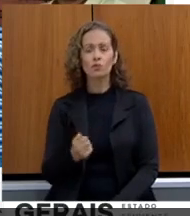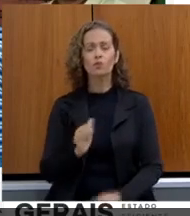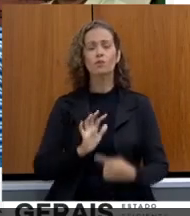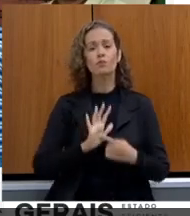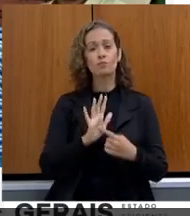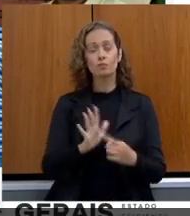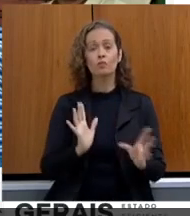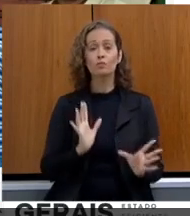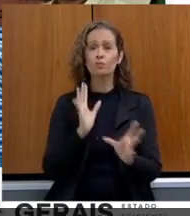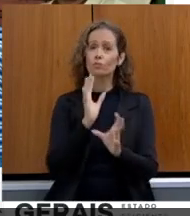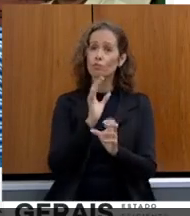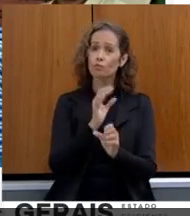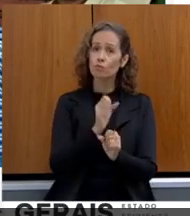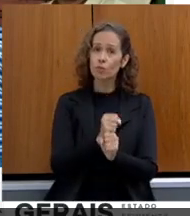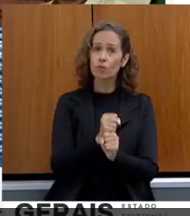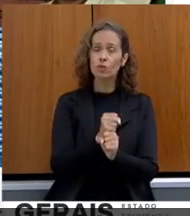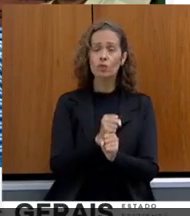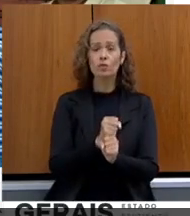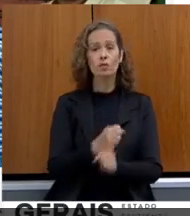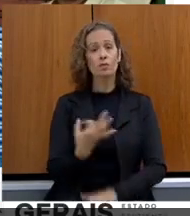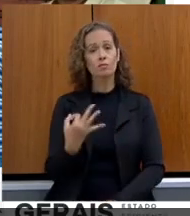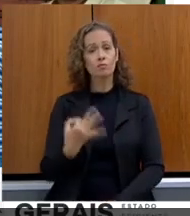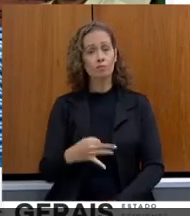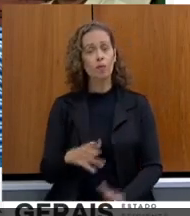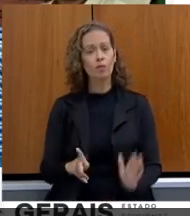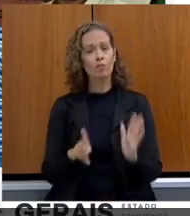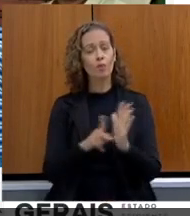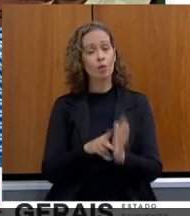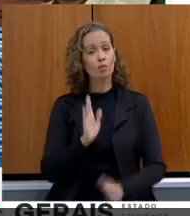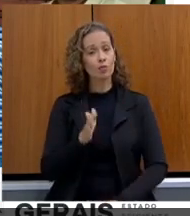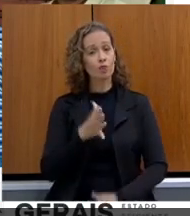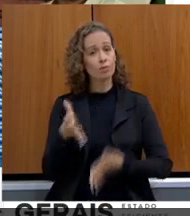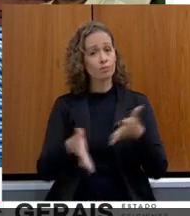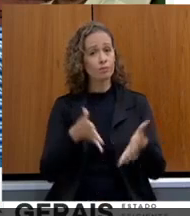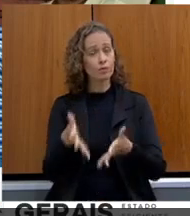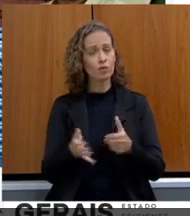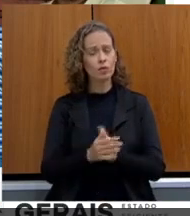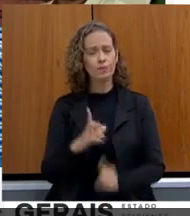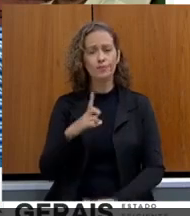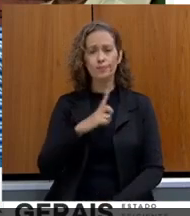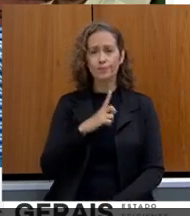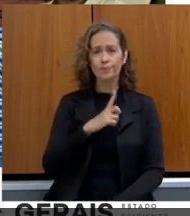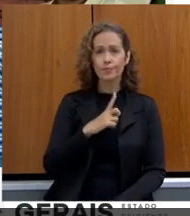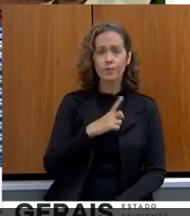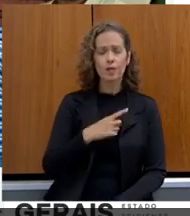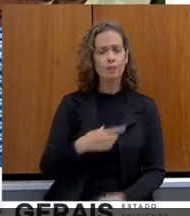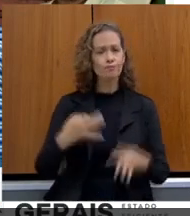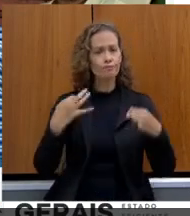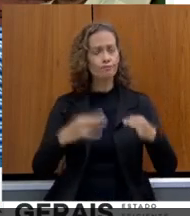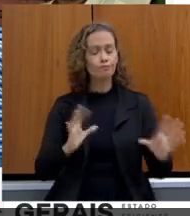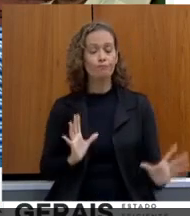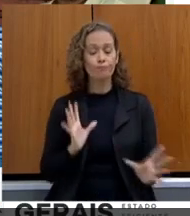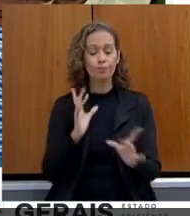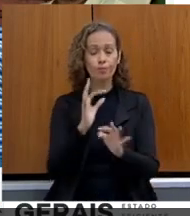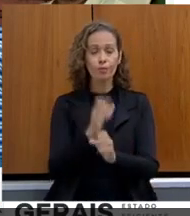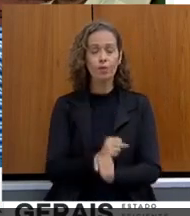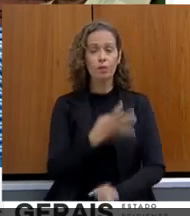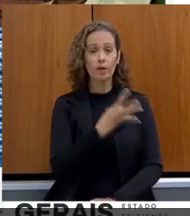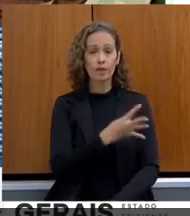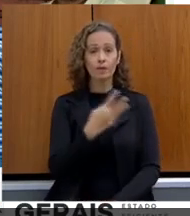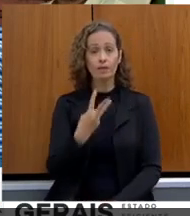trazemos aí o número Redondo é um número específico e Foi o que eu disse né Nós temos a identificação precisa de cada um dos